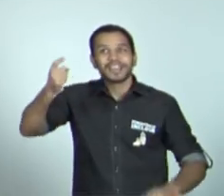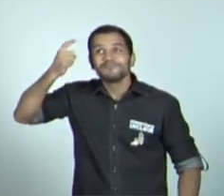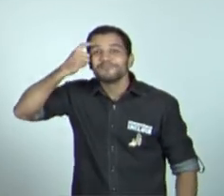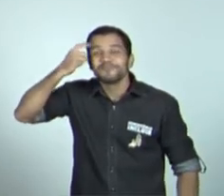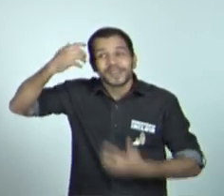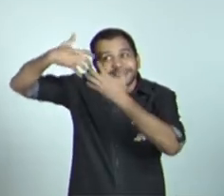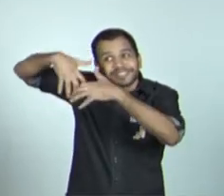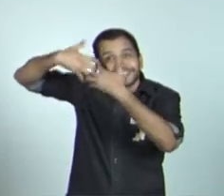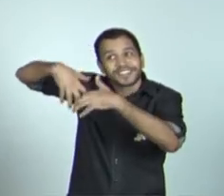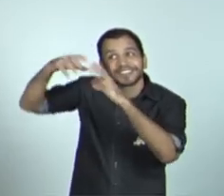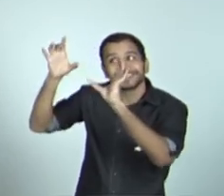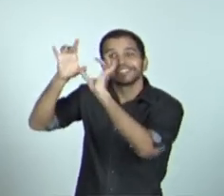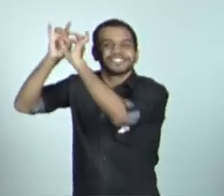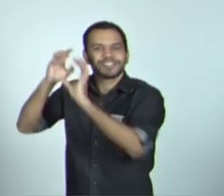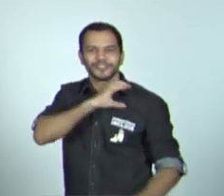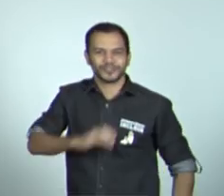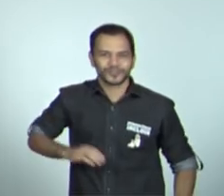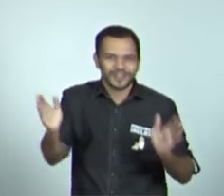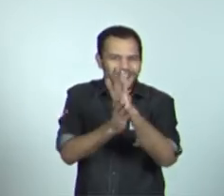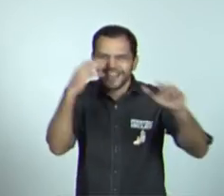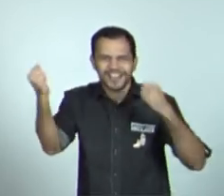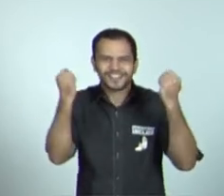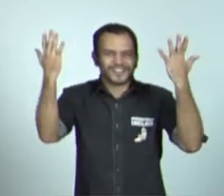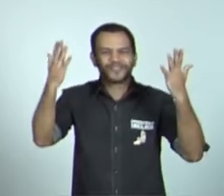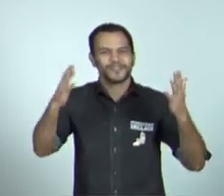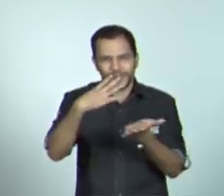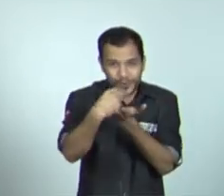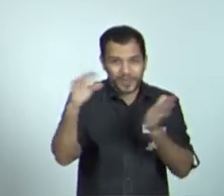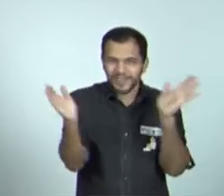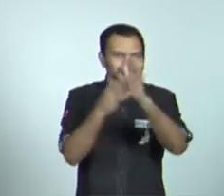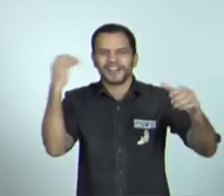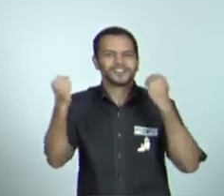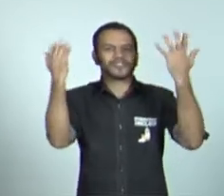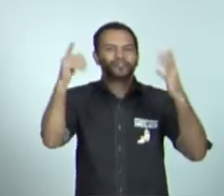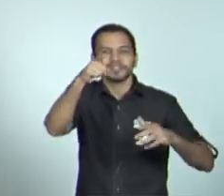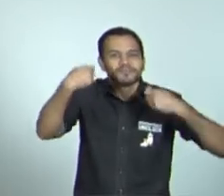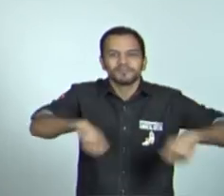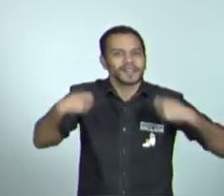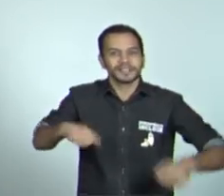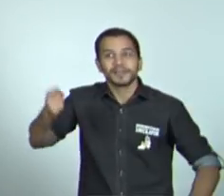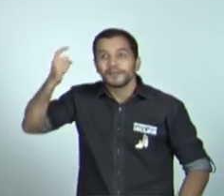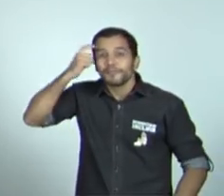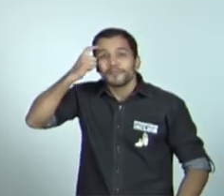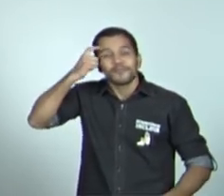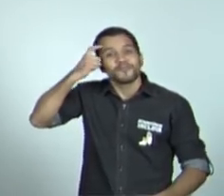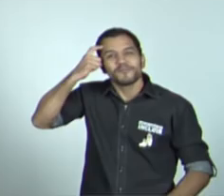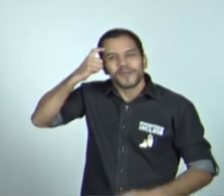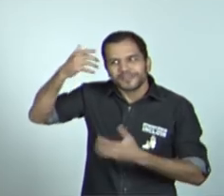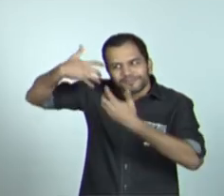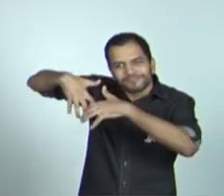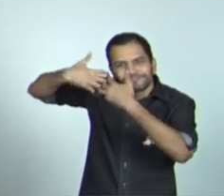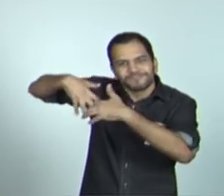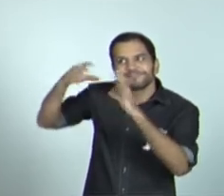e o aleluia pode dar um aleluia em casa pode dá uma lida aí ou aleluia deus está dizendo aí